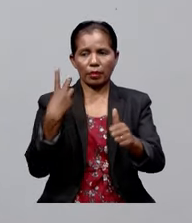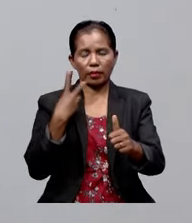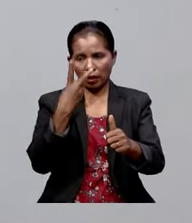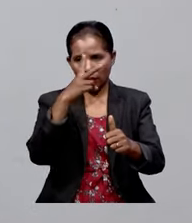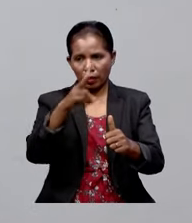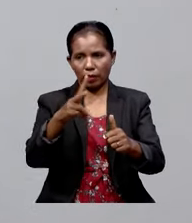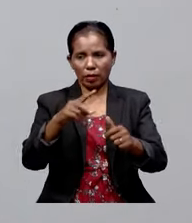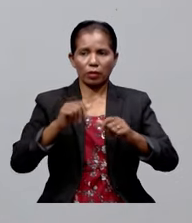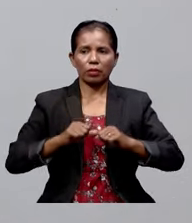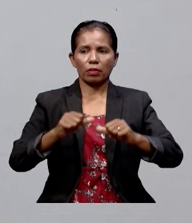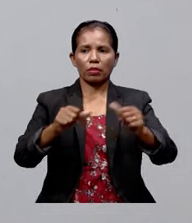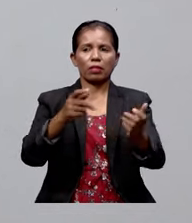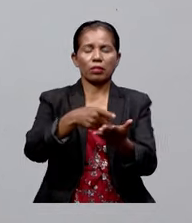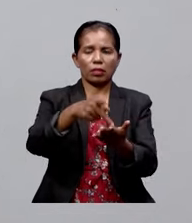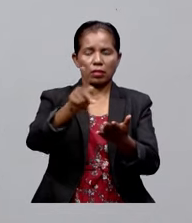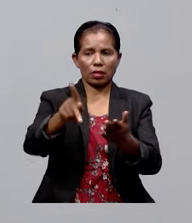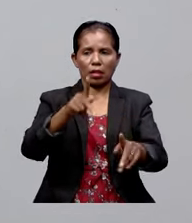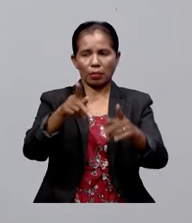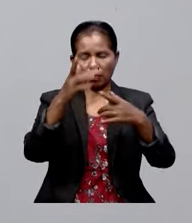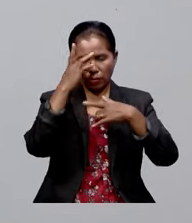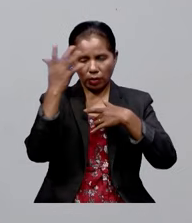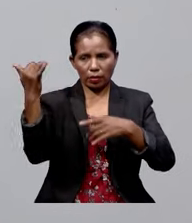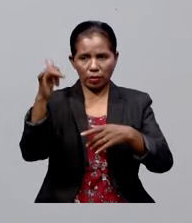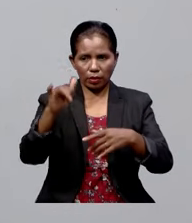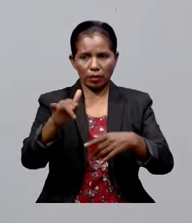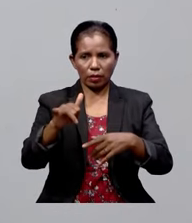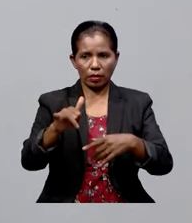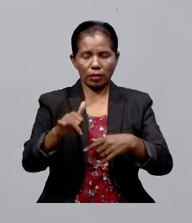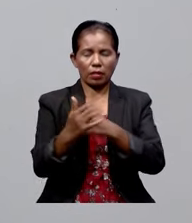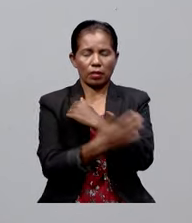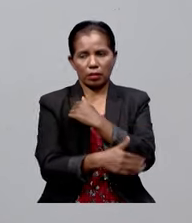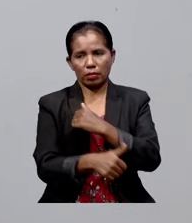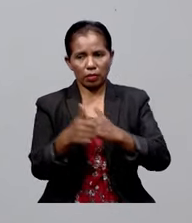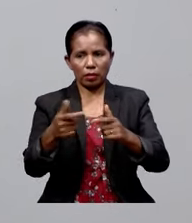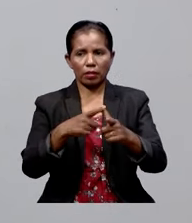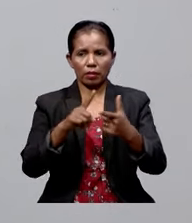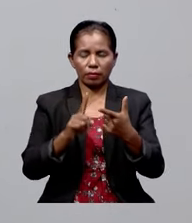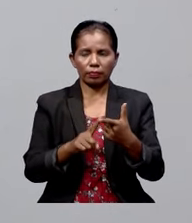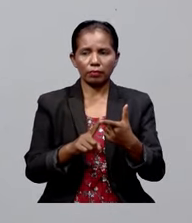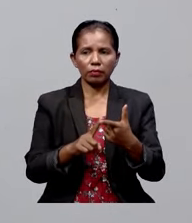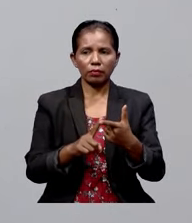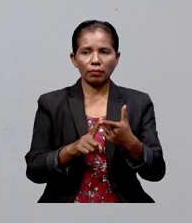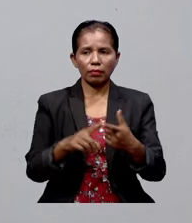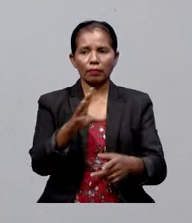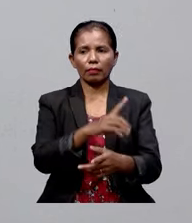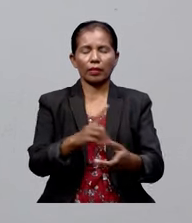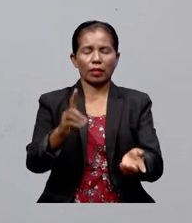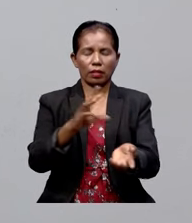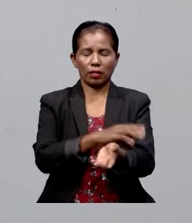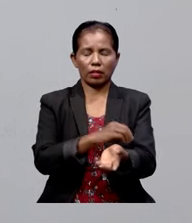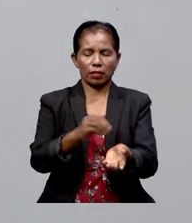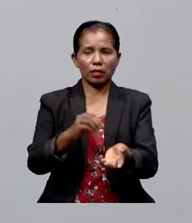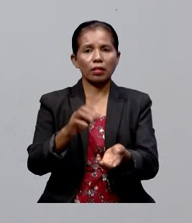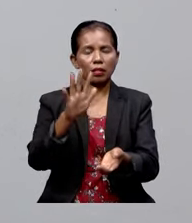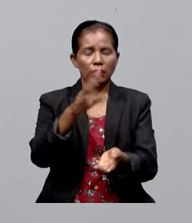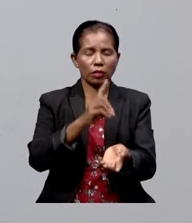primeiro tanto continua a selva ia paciente ba paciente Railiu. Eu não mos brigada médica Cuba 5 milhões